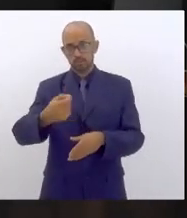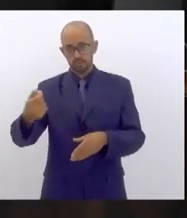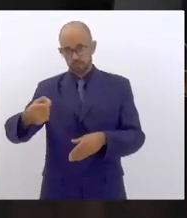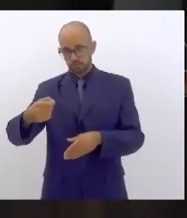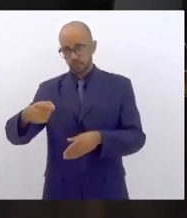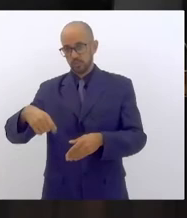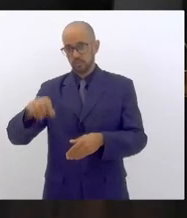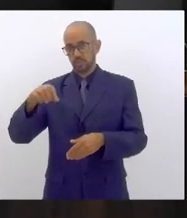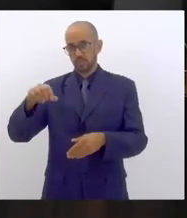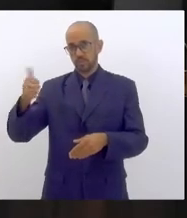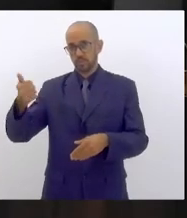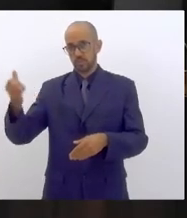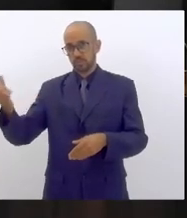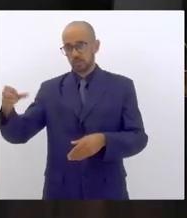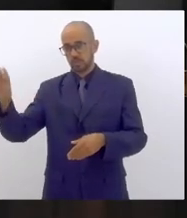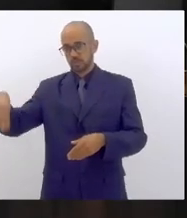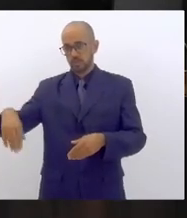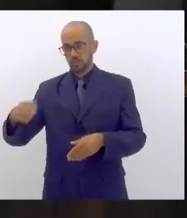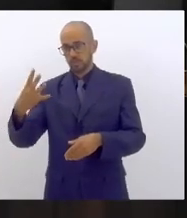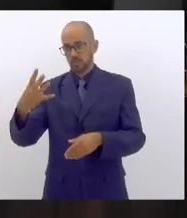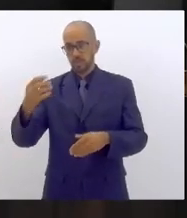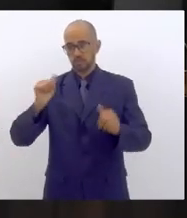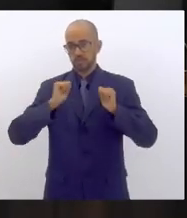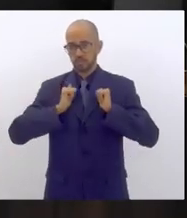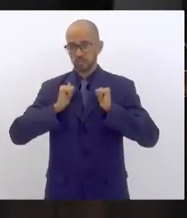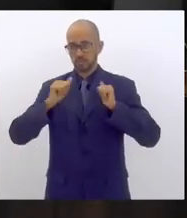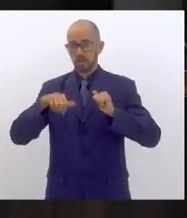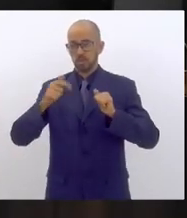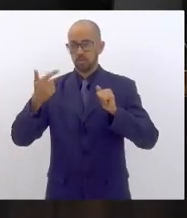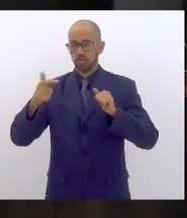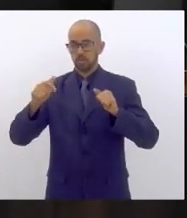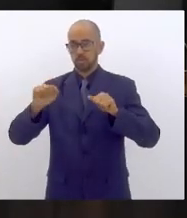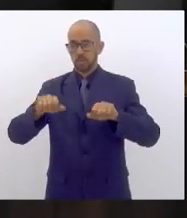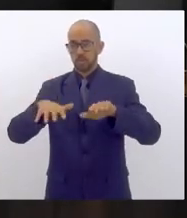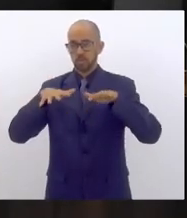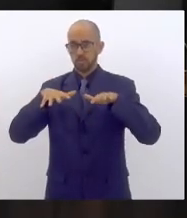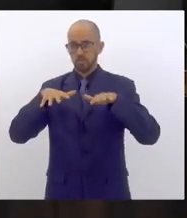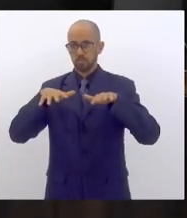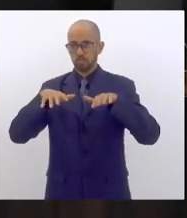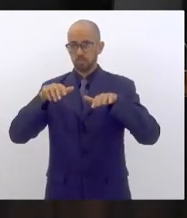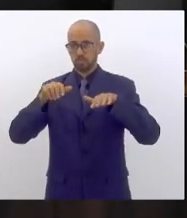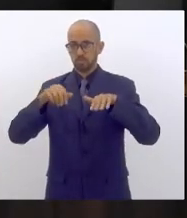parlamentares, 16 sims, 4 abstenções, não há quórum para deliberar. Declaração de voto.